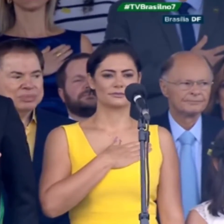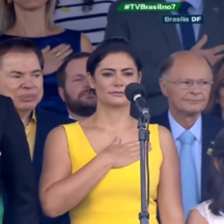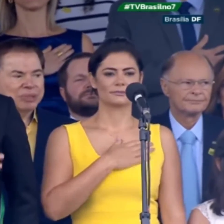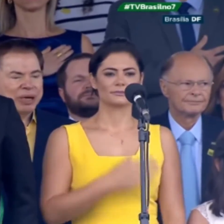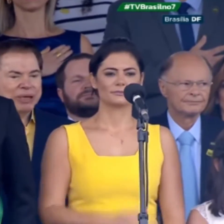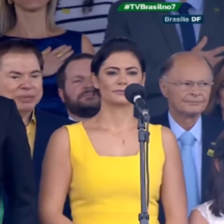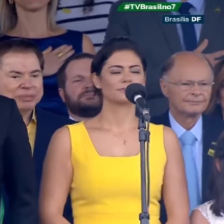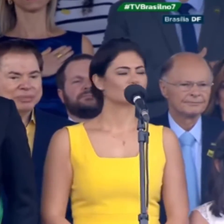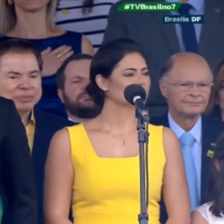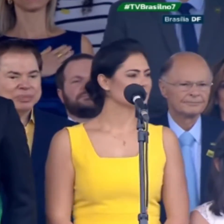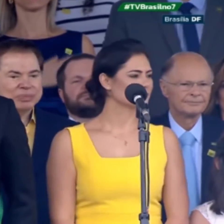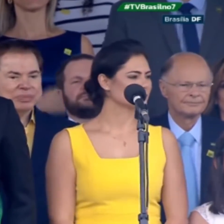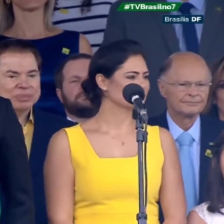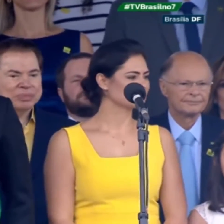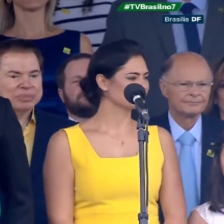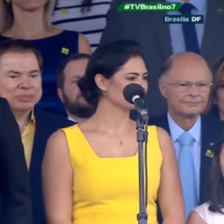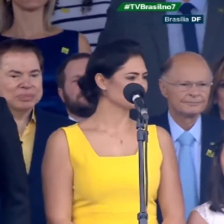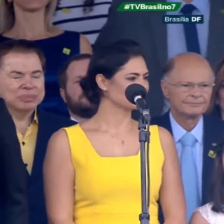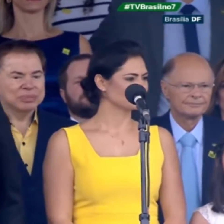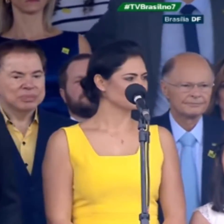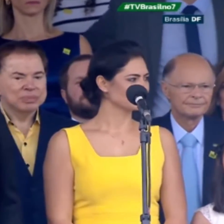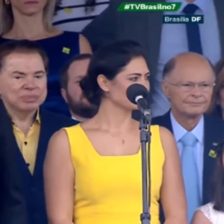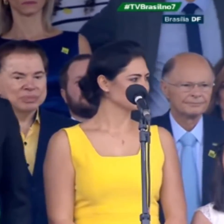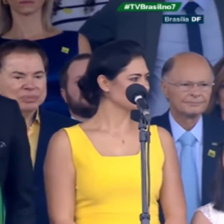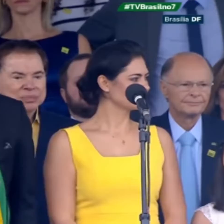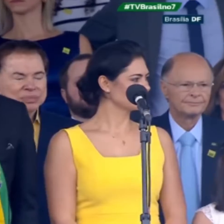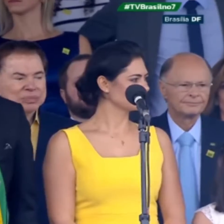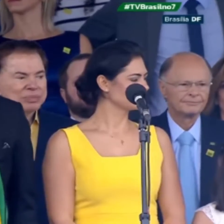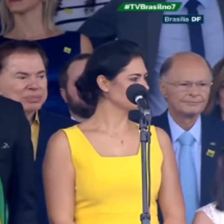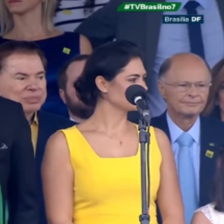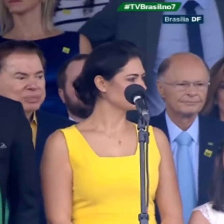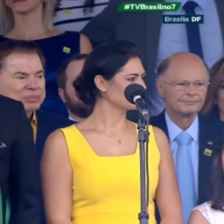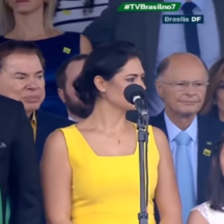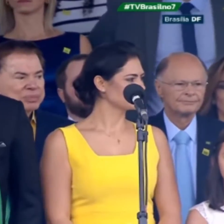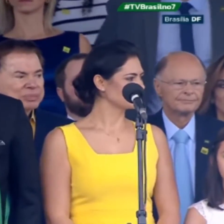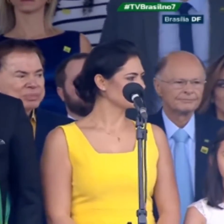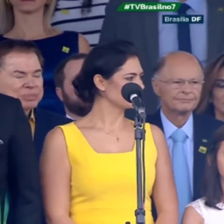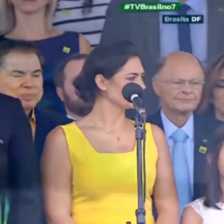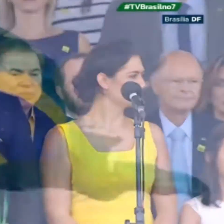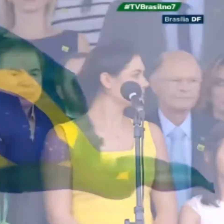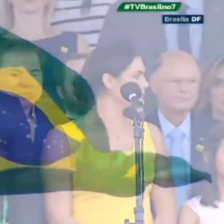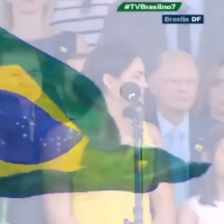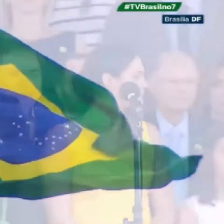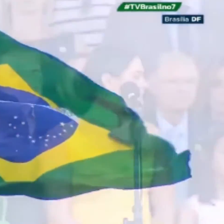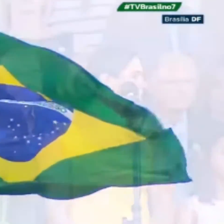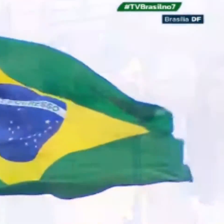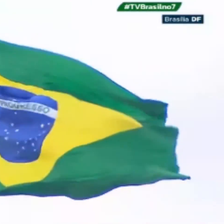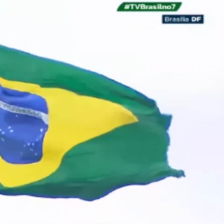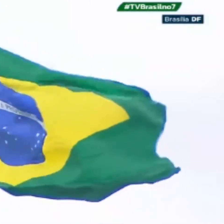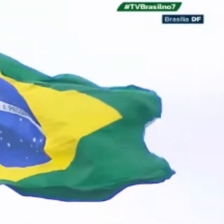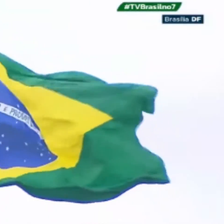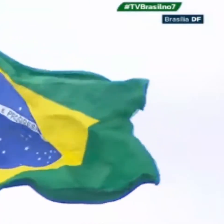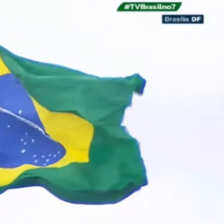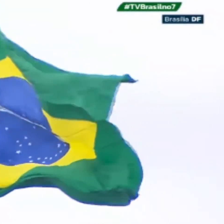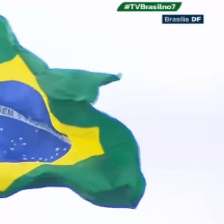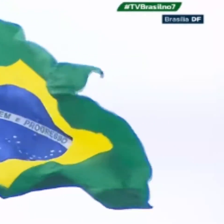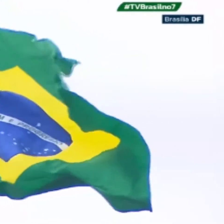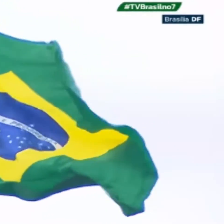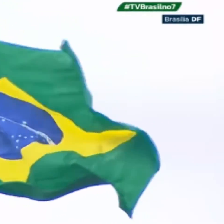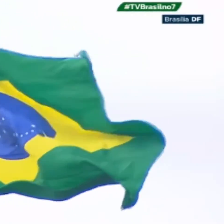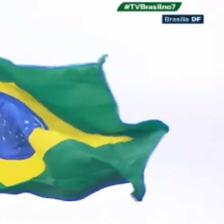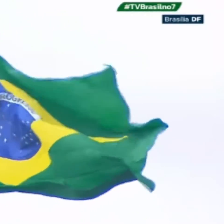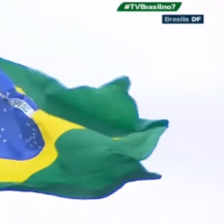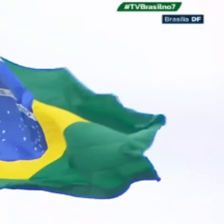Sérgio Reis, também ex-parlamentar. Tudo isso porque esses dois parlamentares são figuras públicas